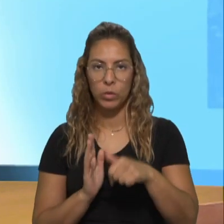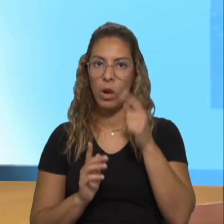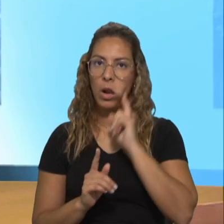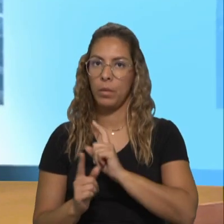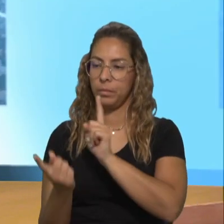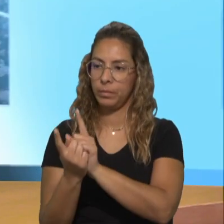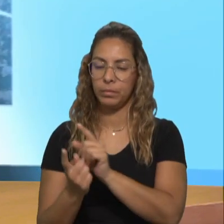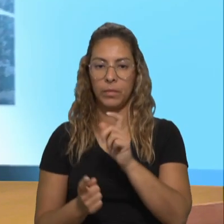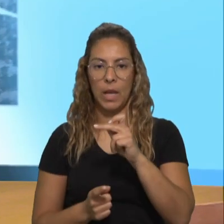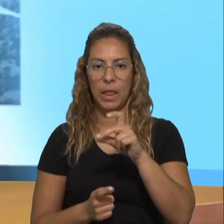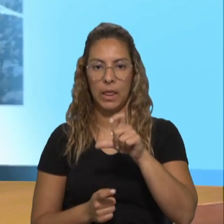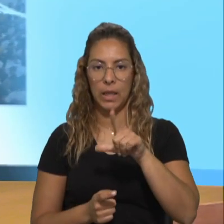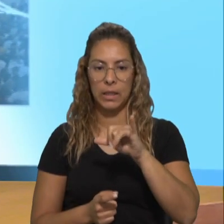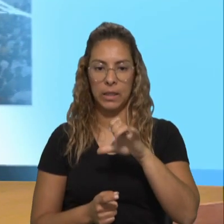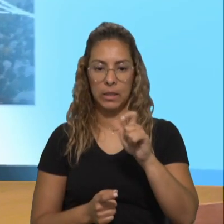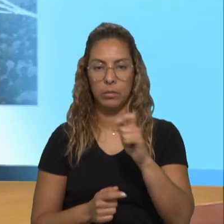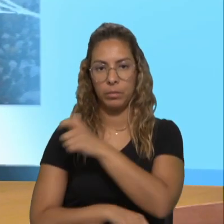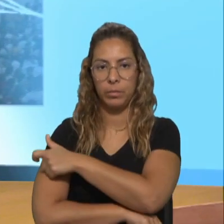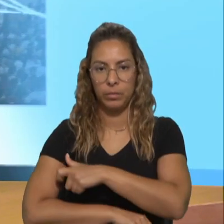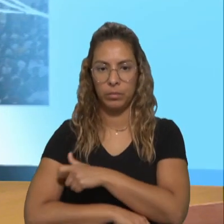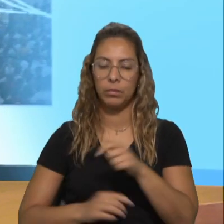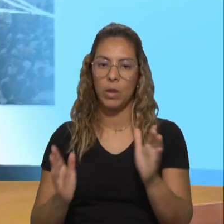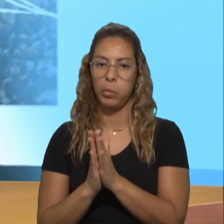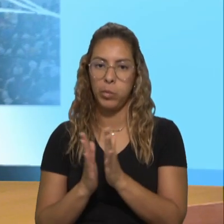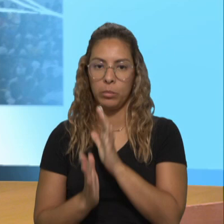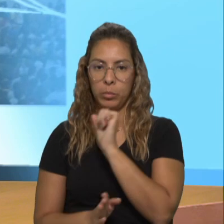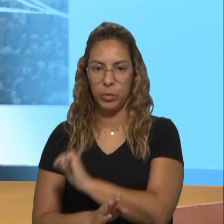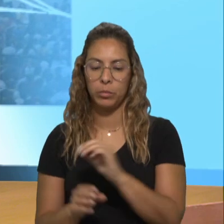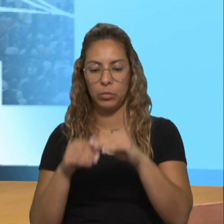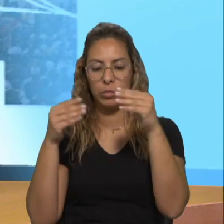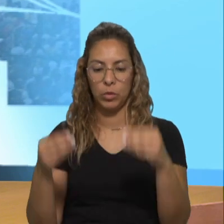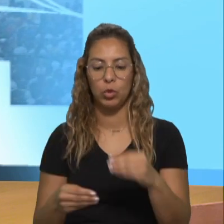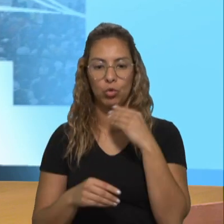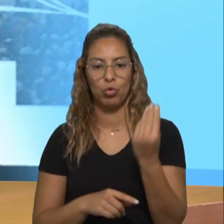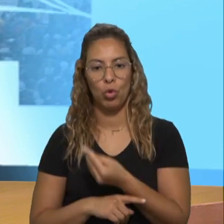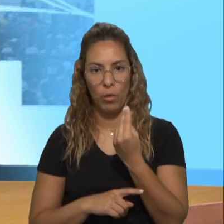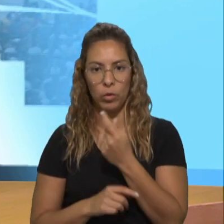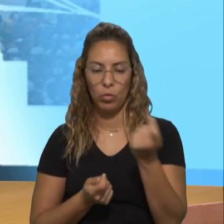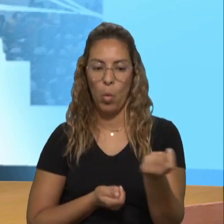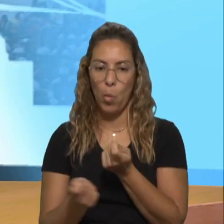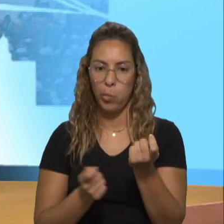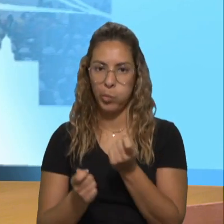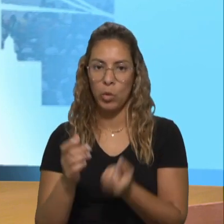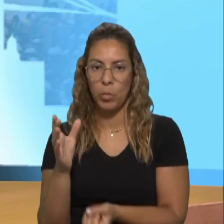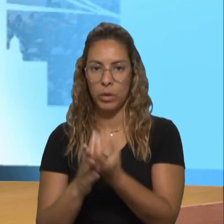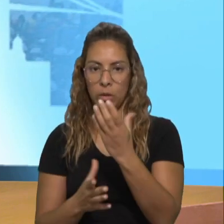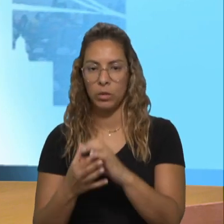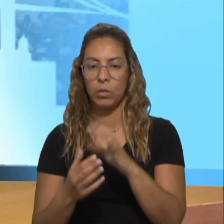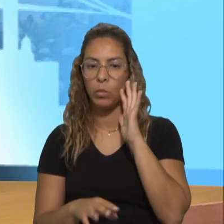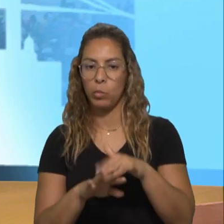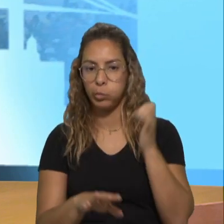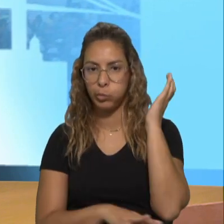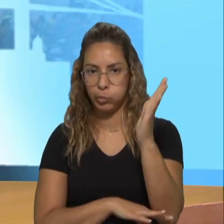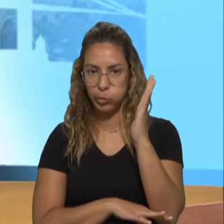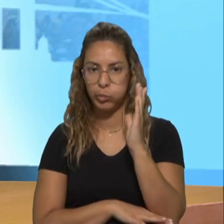Cardoso, representante da Conferência Episcopal Portuguesa, na plataforma de jovens organizada pela Comissão das Conferências Episcopais